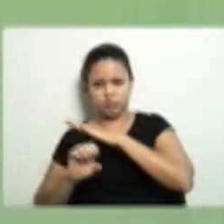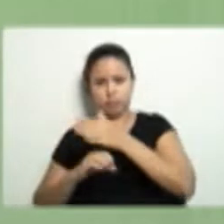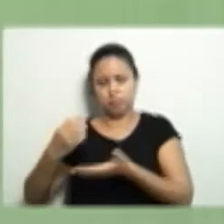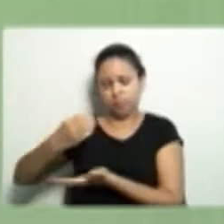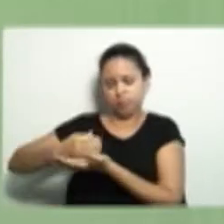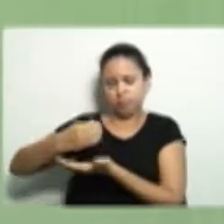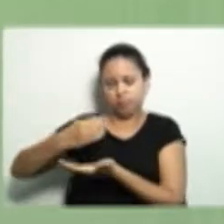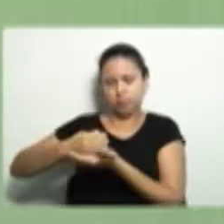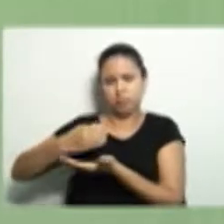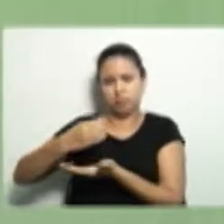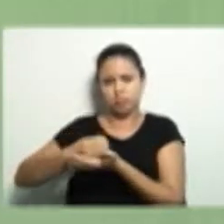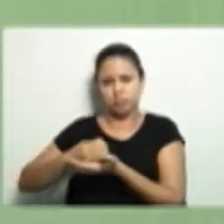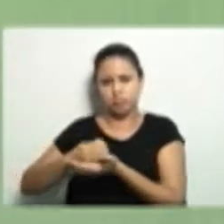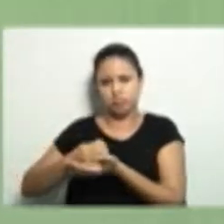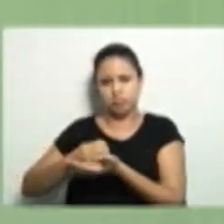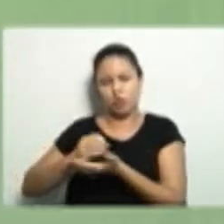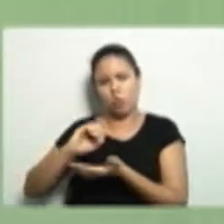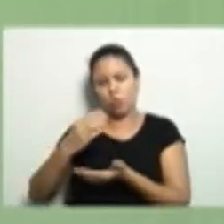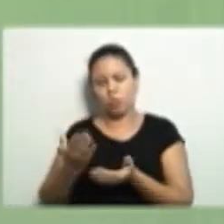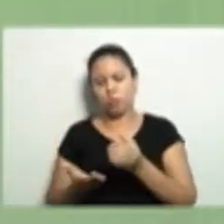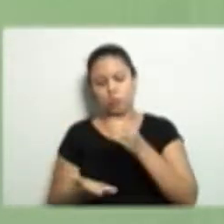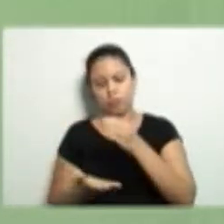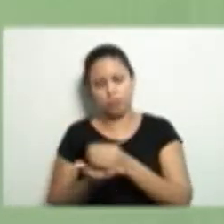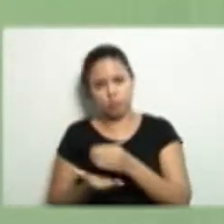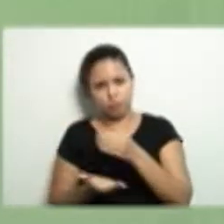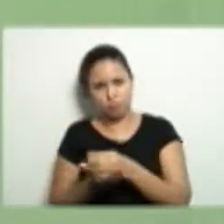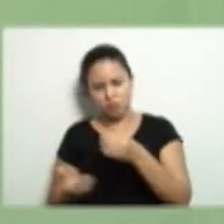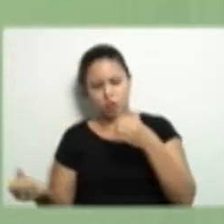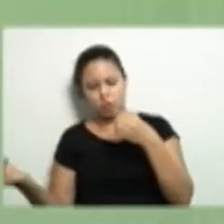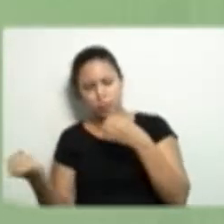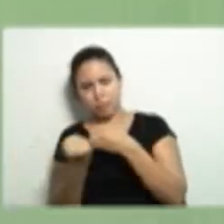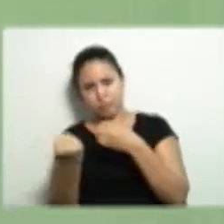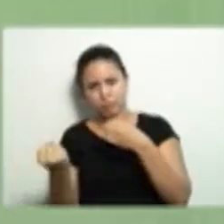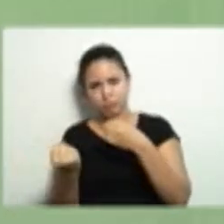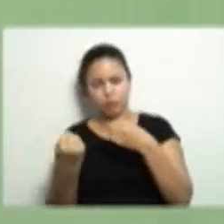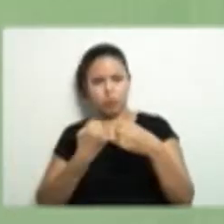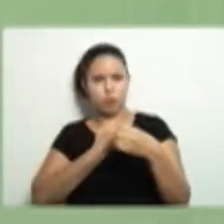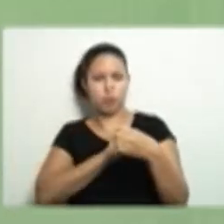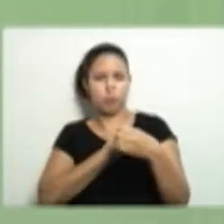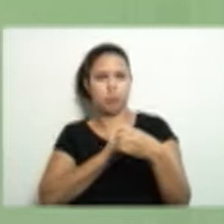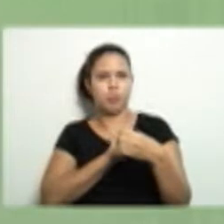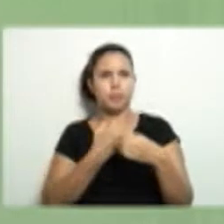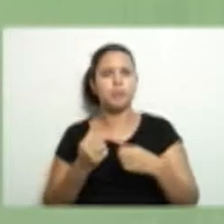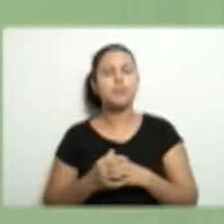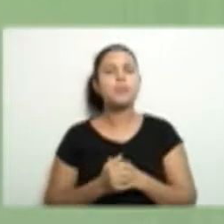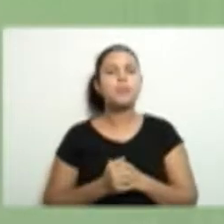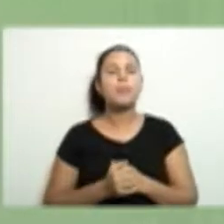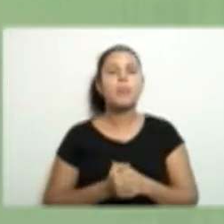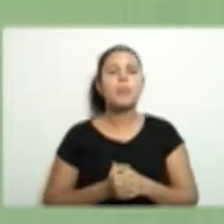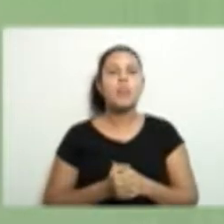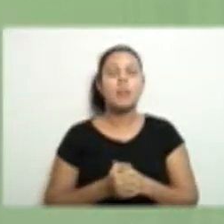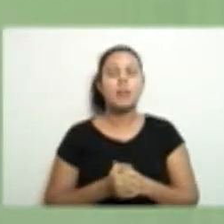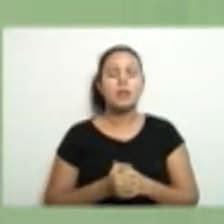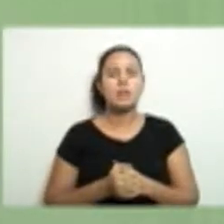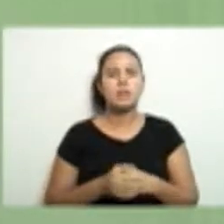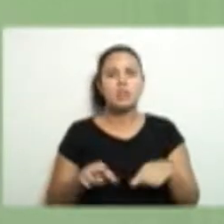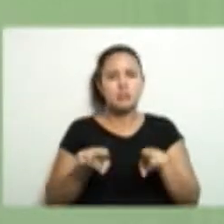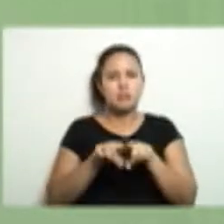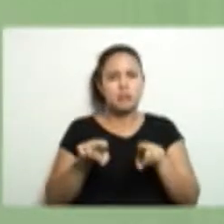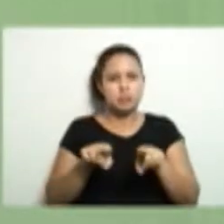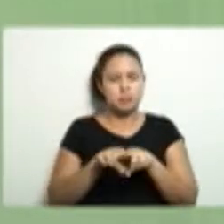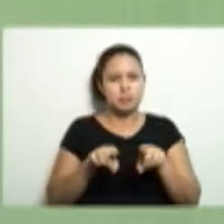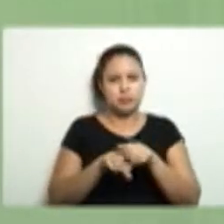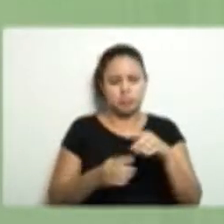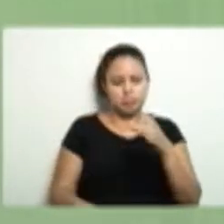A gente vai estudar a produção em massa. A produção em massa é quando a gente fabrica um alto volume de